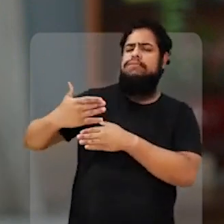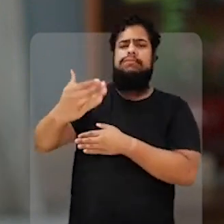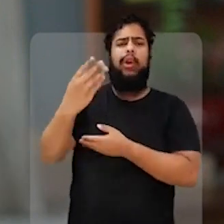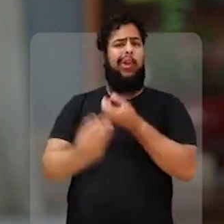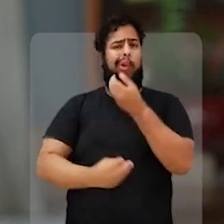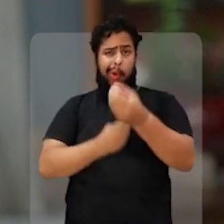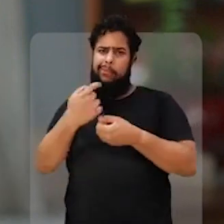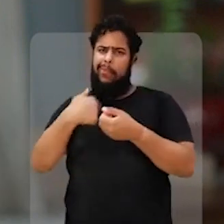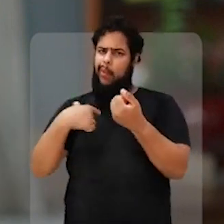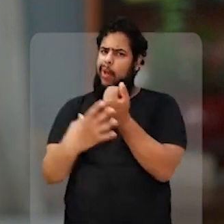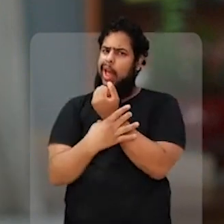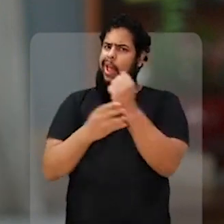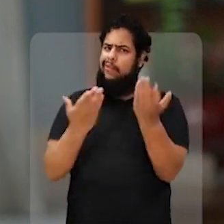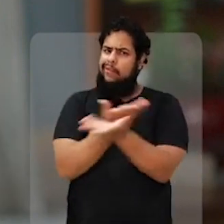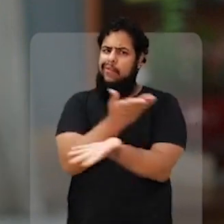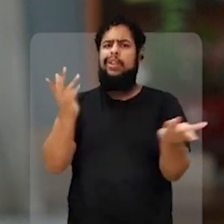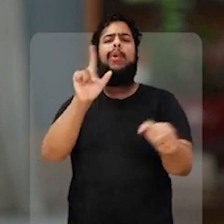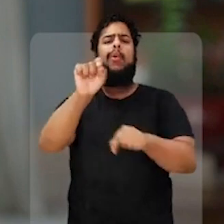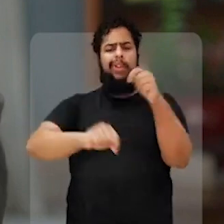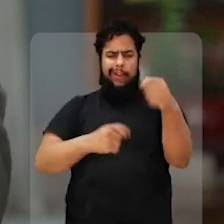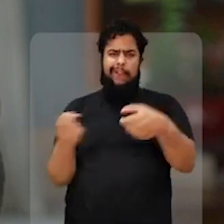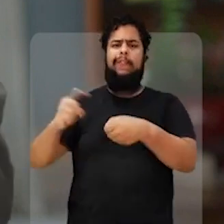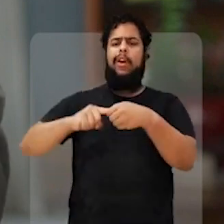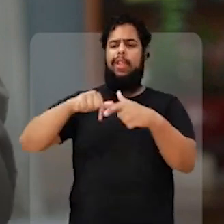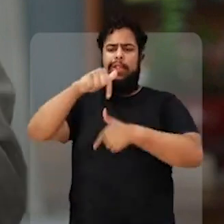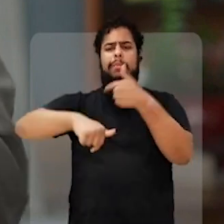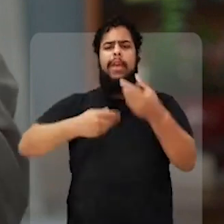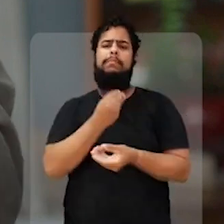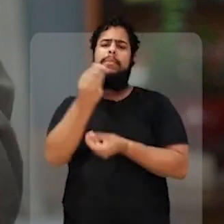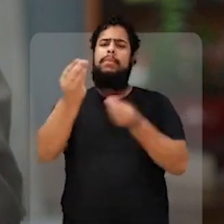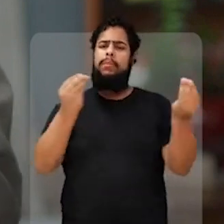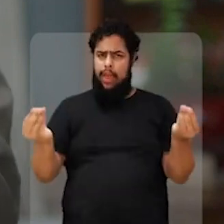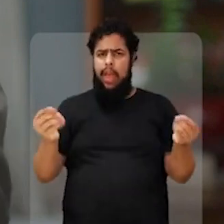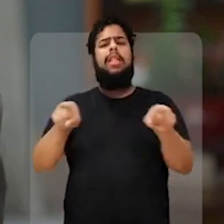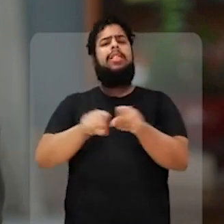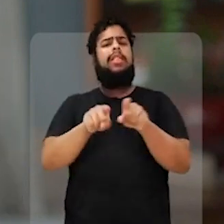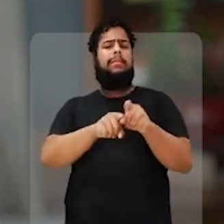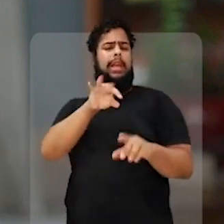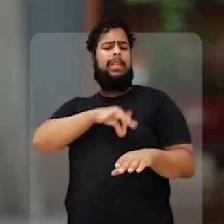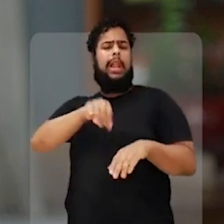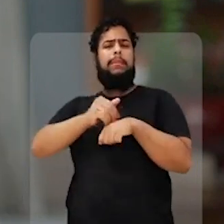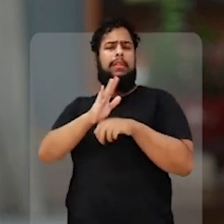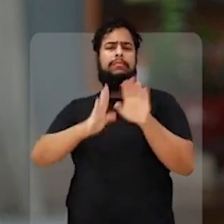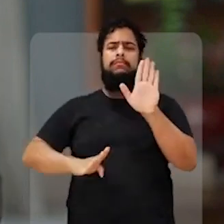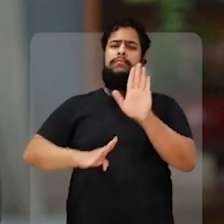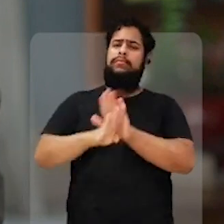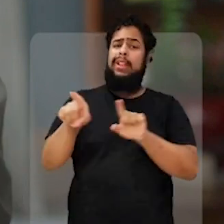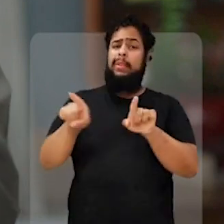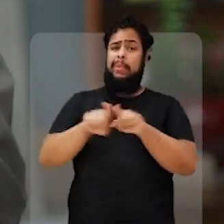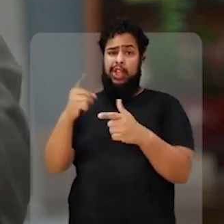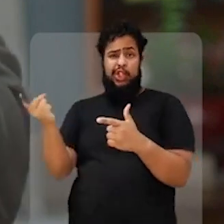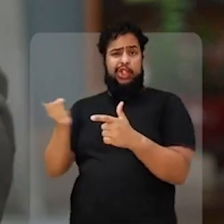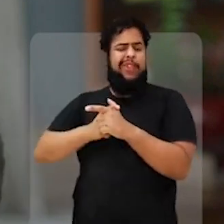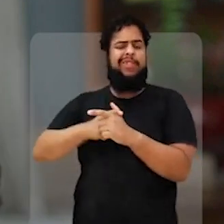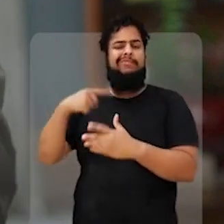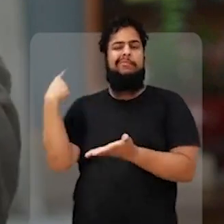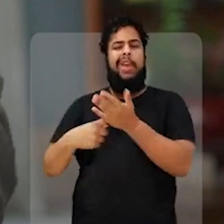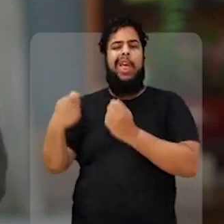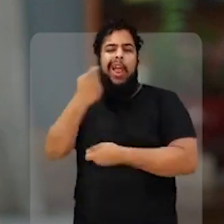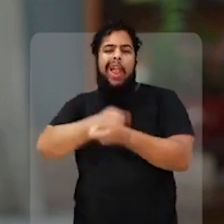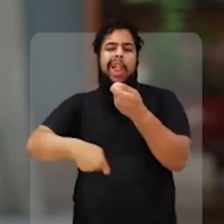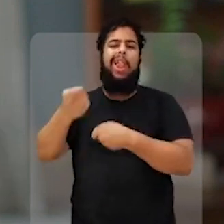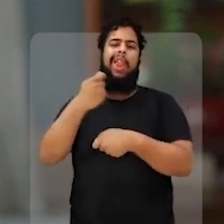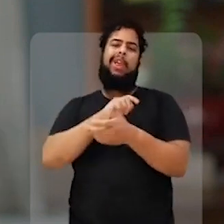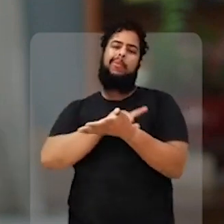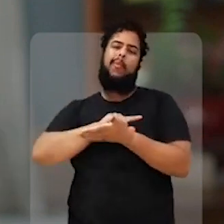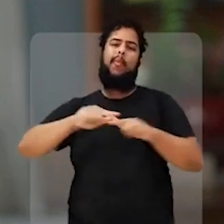nos próximos 4 anos. Garanto a você, vamos voltar a gerar empregos, fortalecer o salário mínimo e renegociar as